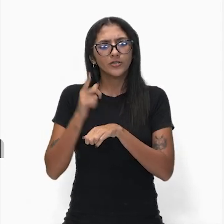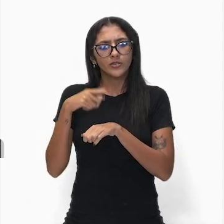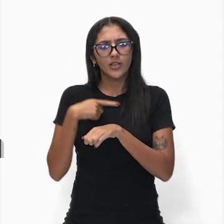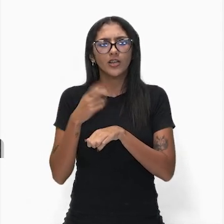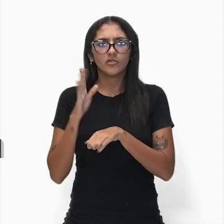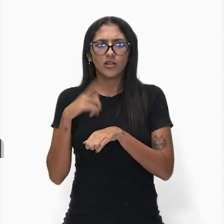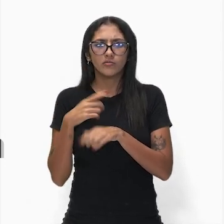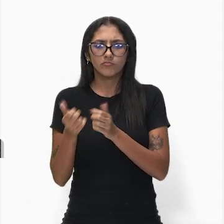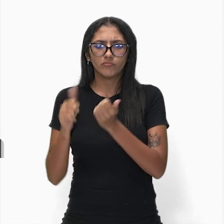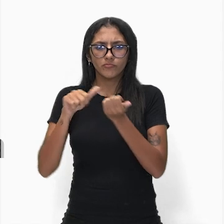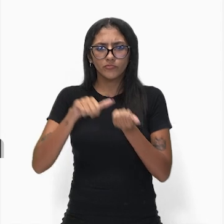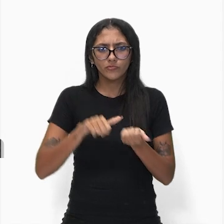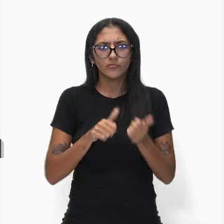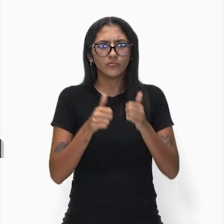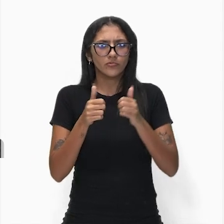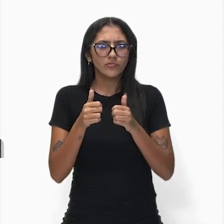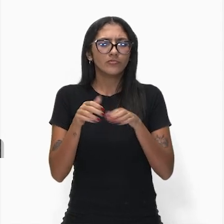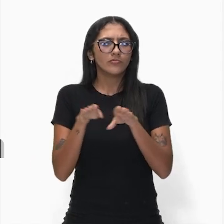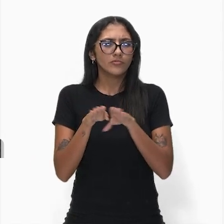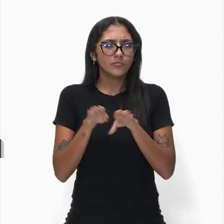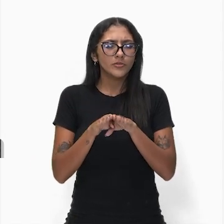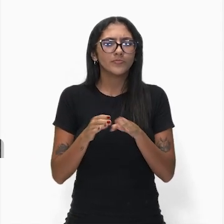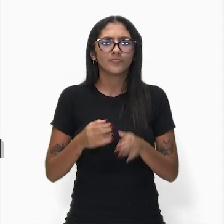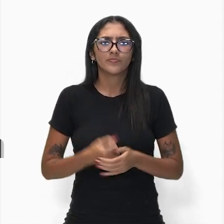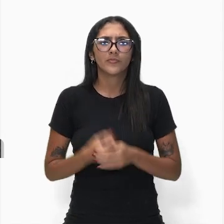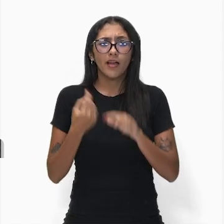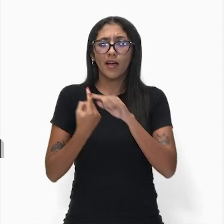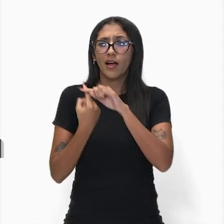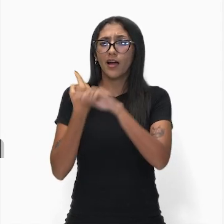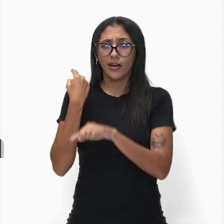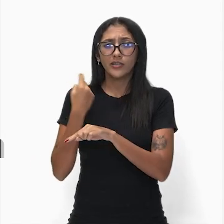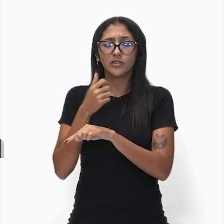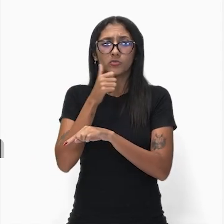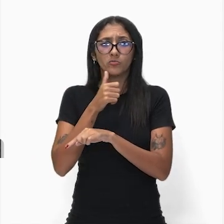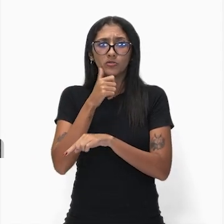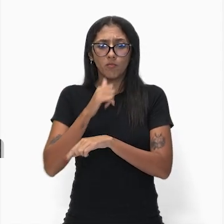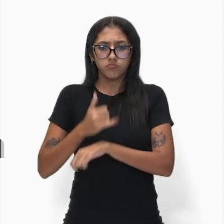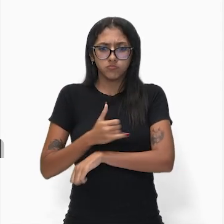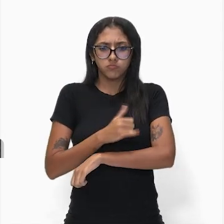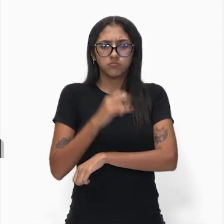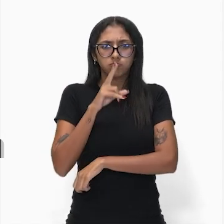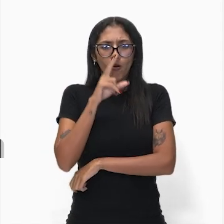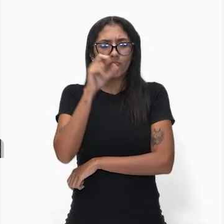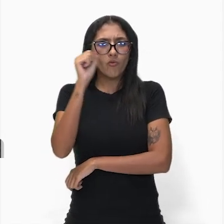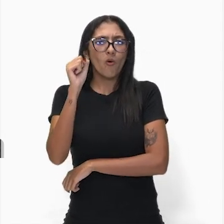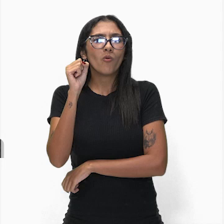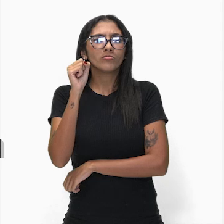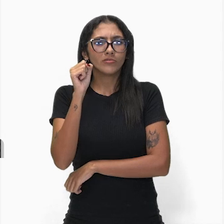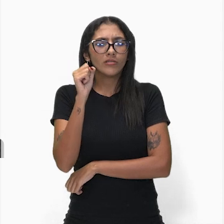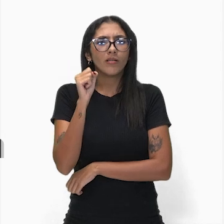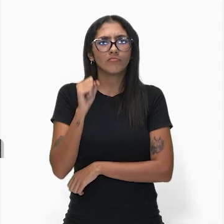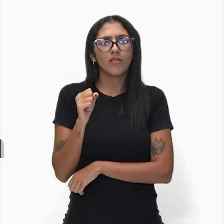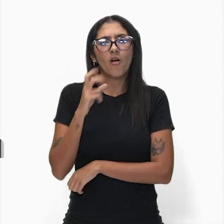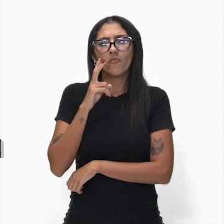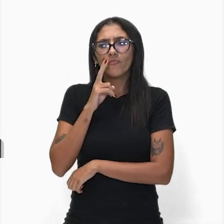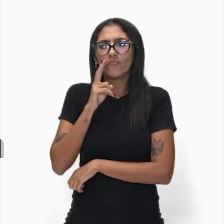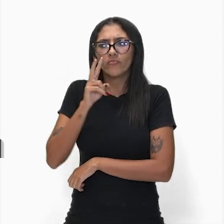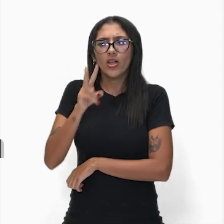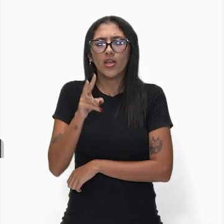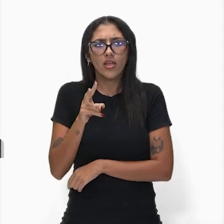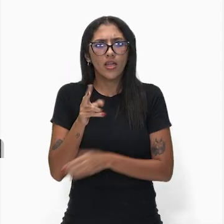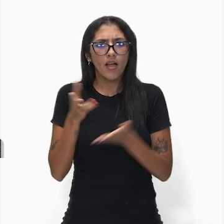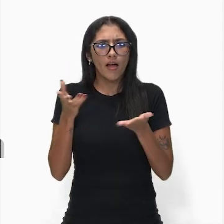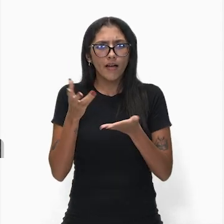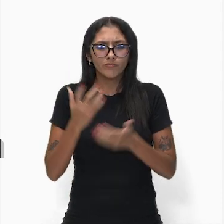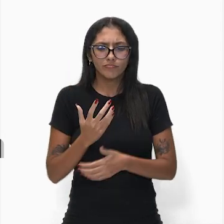outro tempo trazia Cordolina tão gorda, era de certo aquela que lhe pendia no